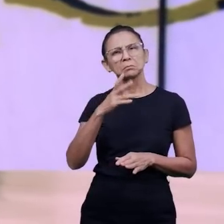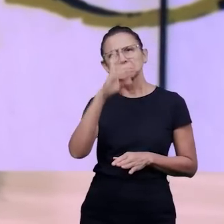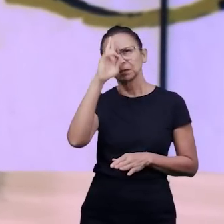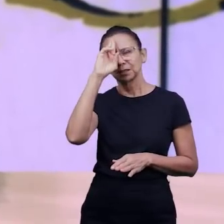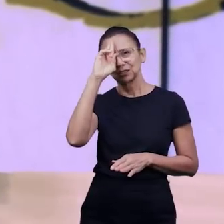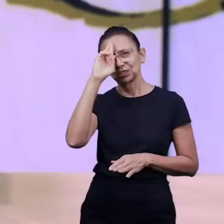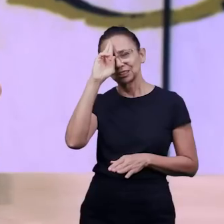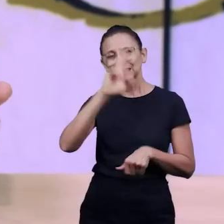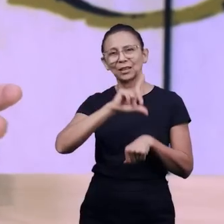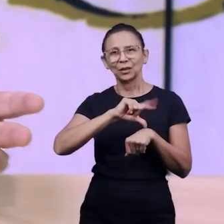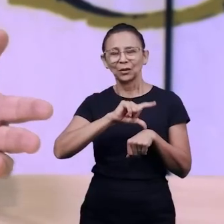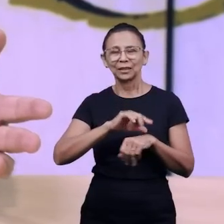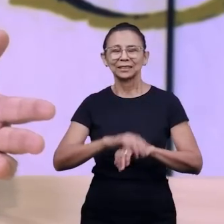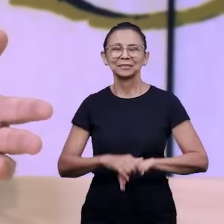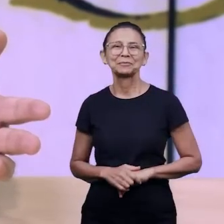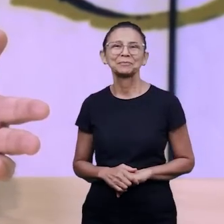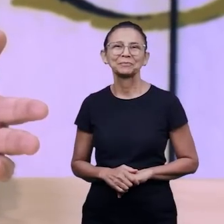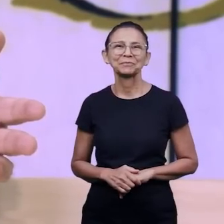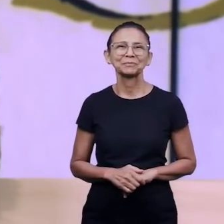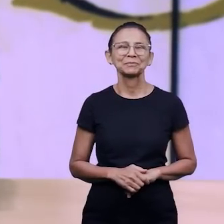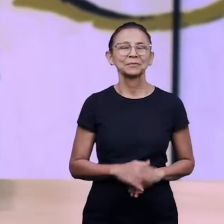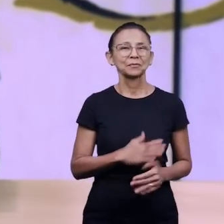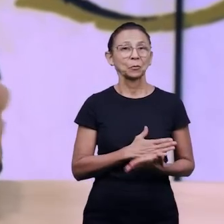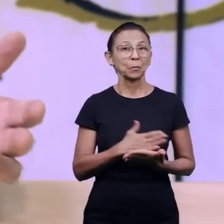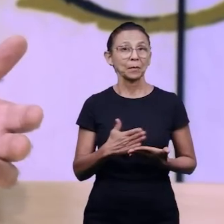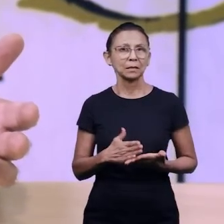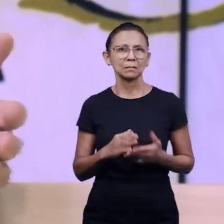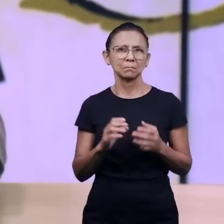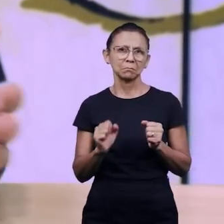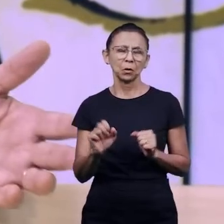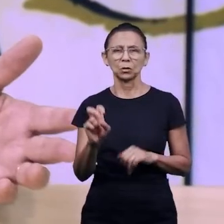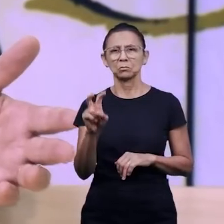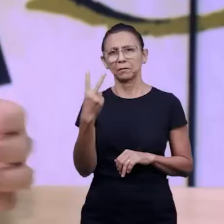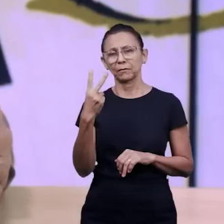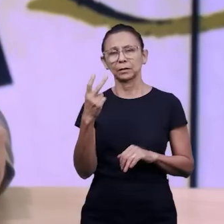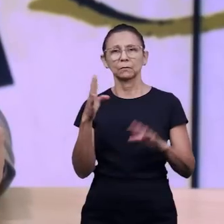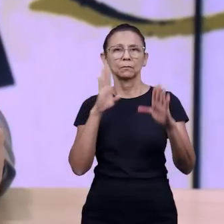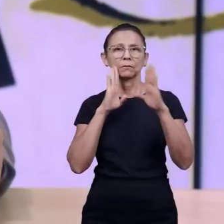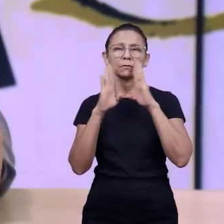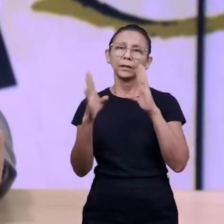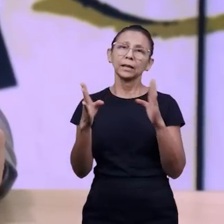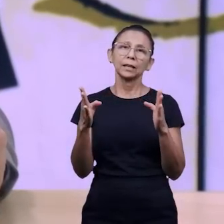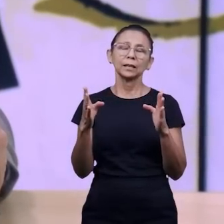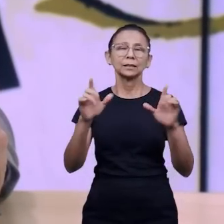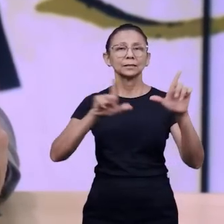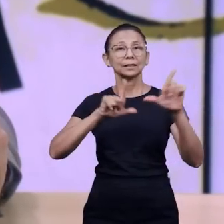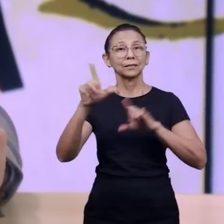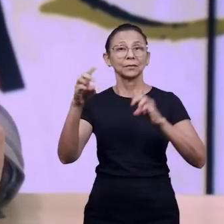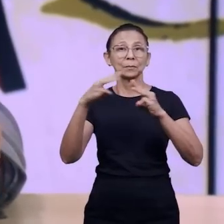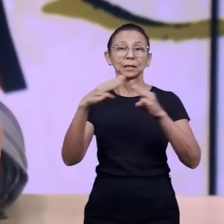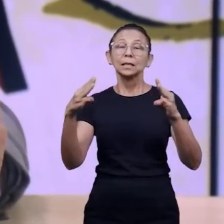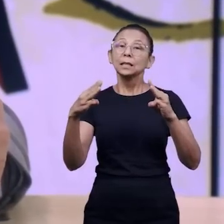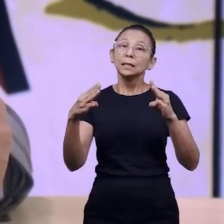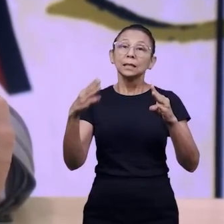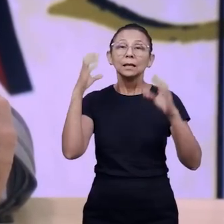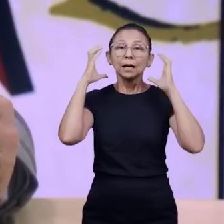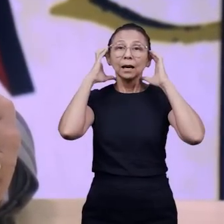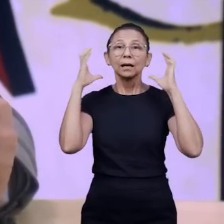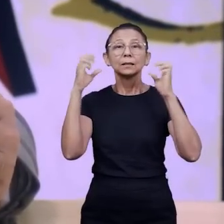meio-dia. Você pode agora estar nos ouvindo pela Rádio Manaim ou nos assistindo no Facebook da Rádio Manaim, na TV Manaim